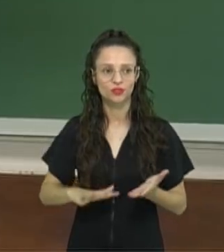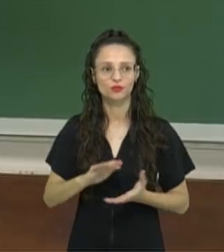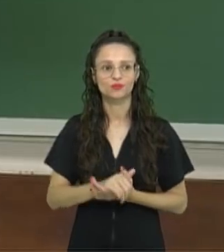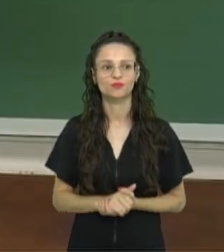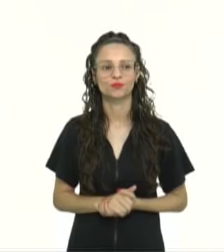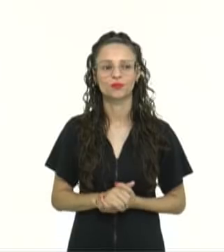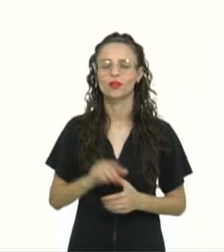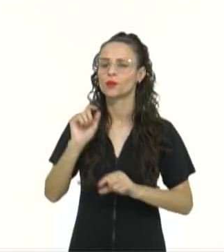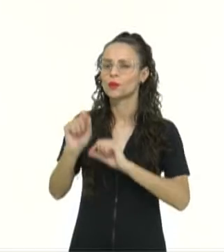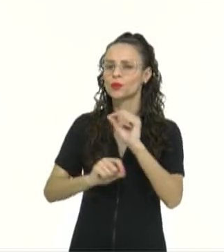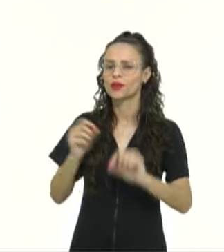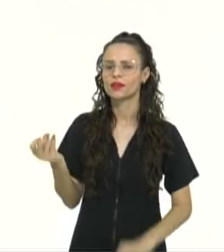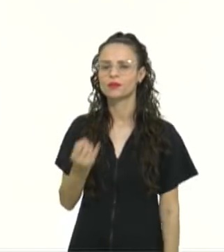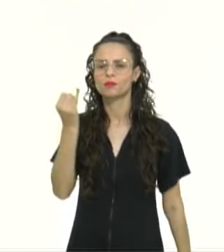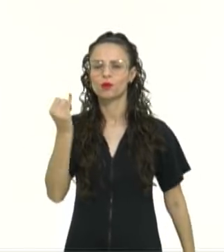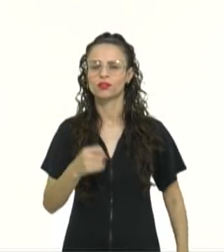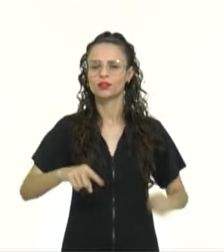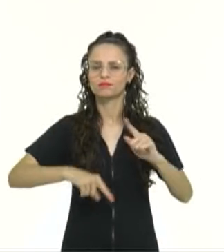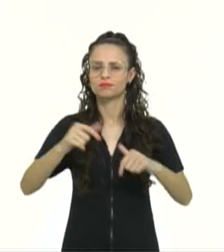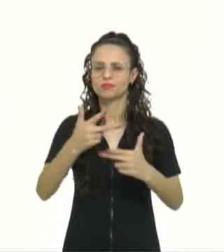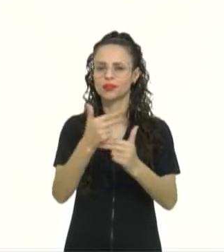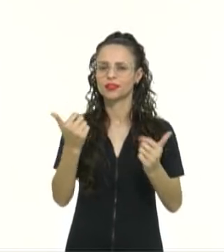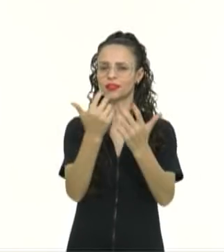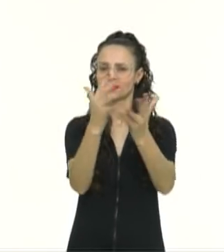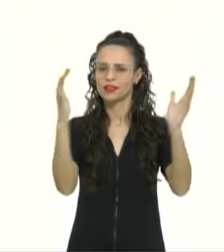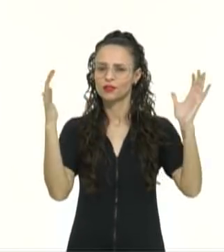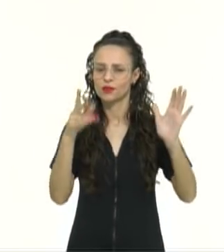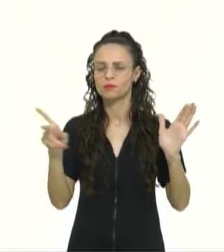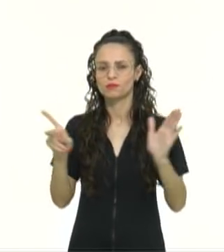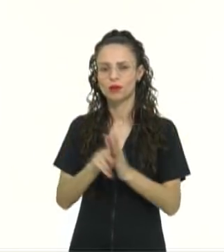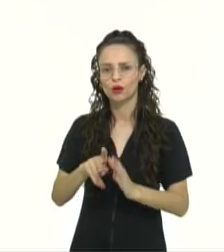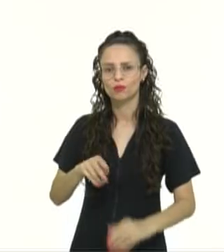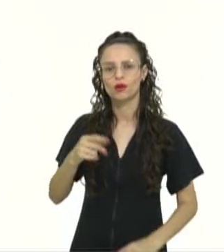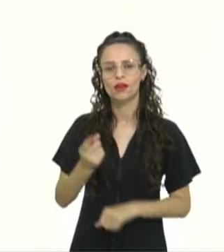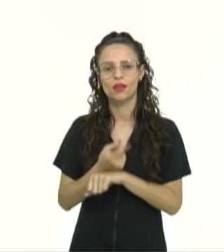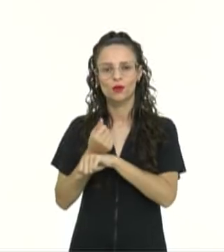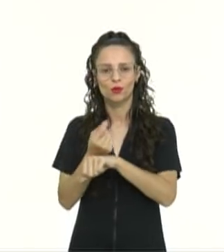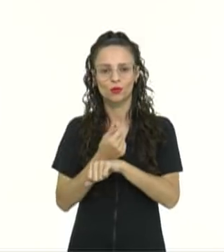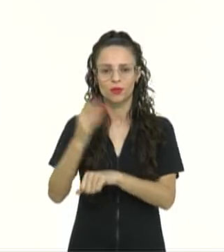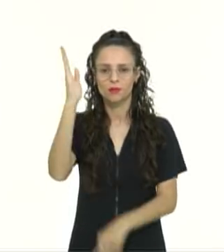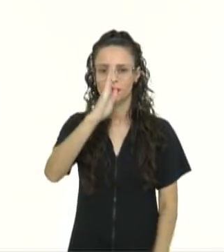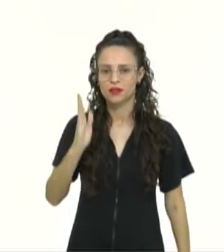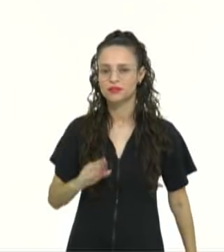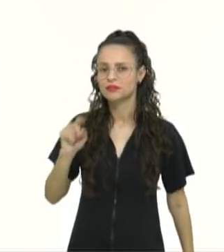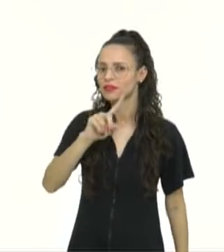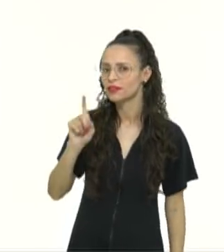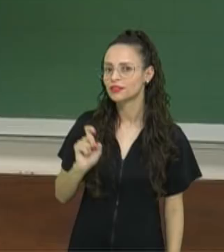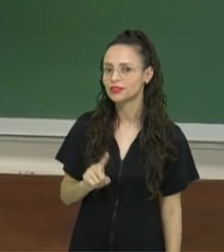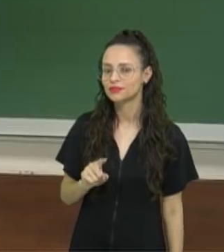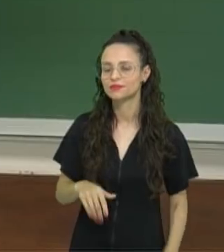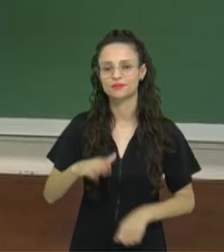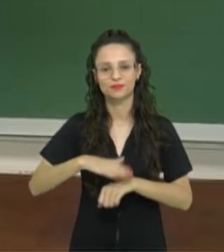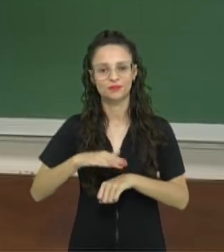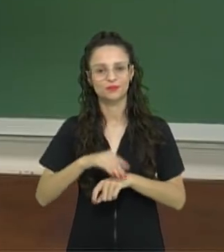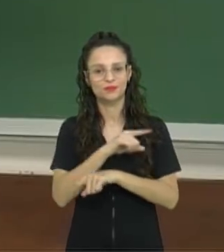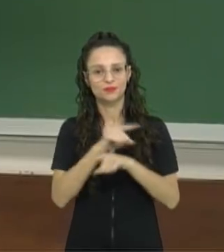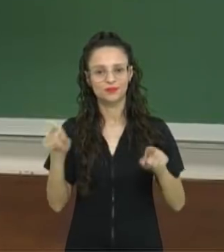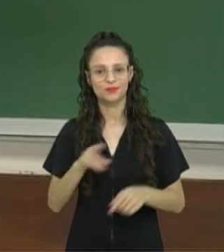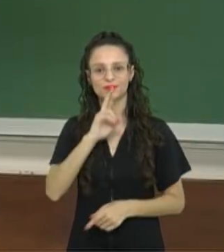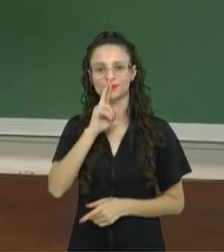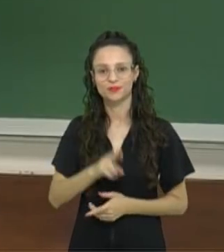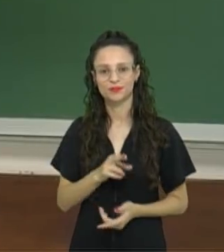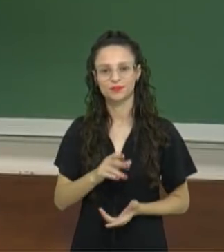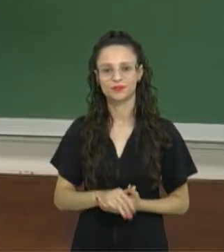atividade. Qual a importância dos recursos naturais para a economia brasileira? Agora a atividade é